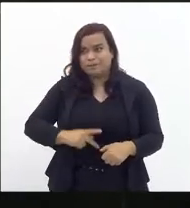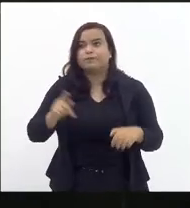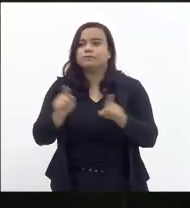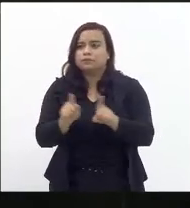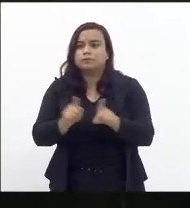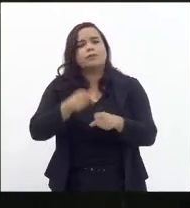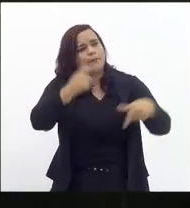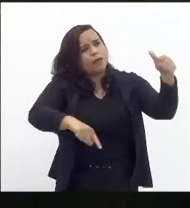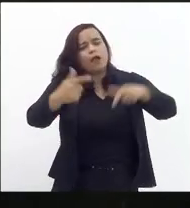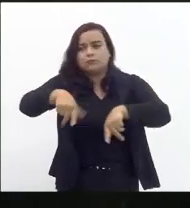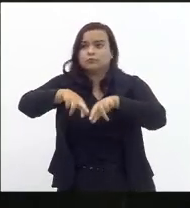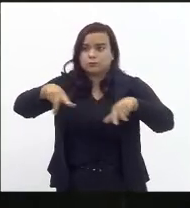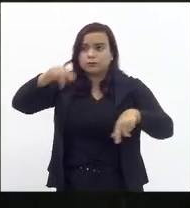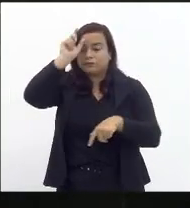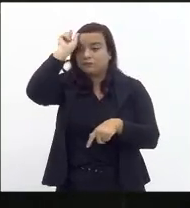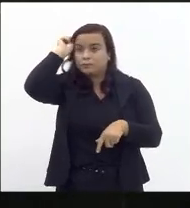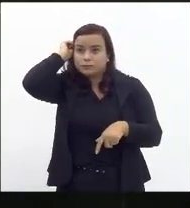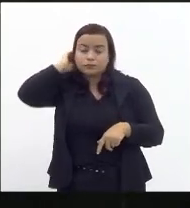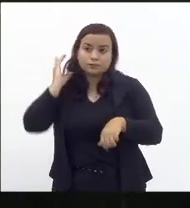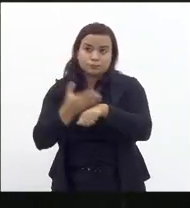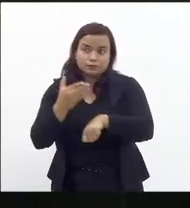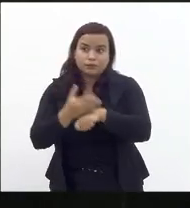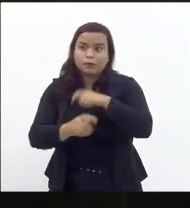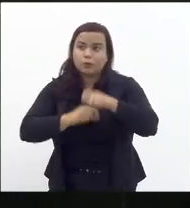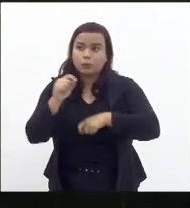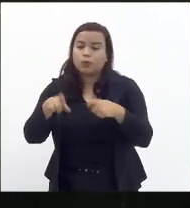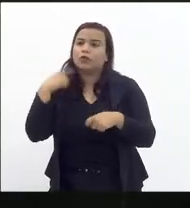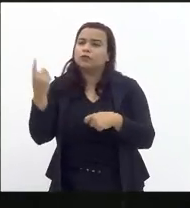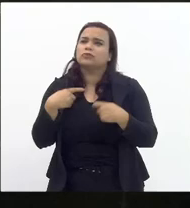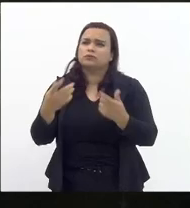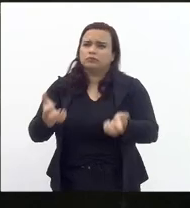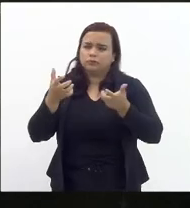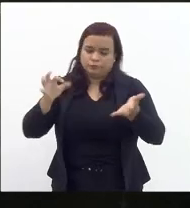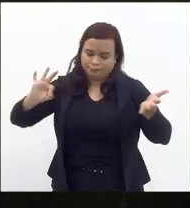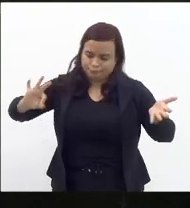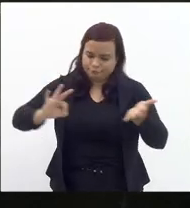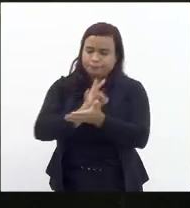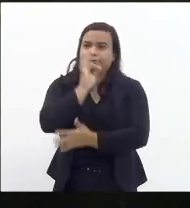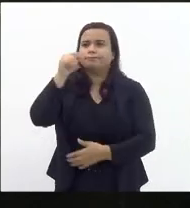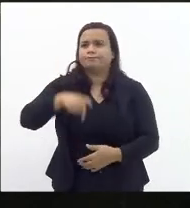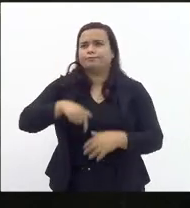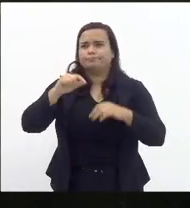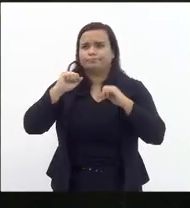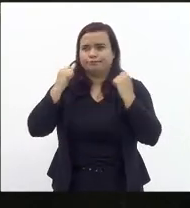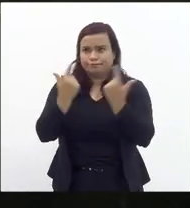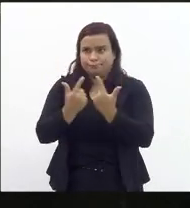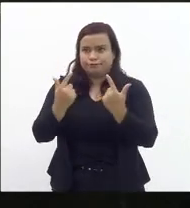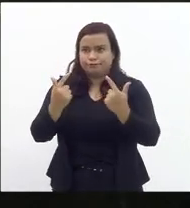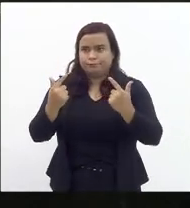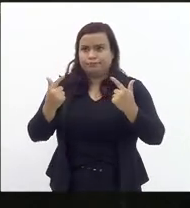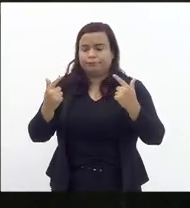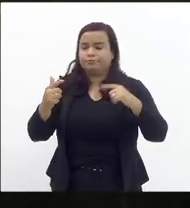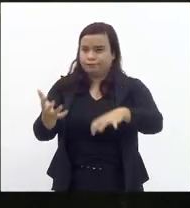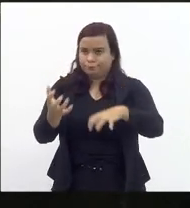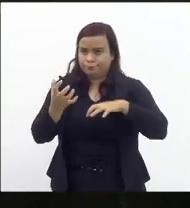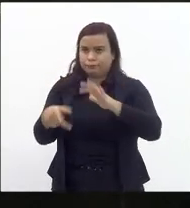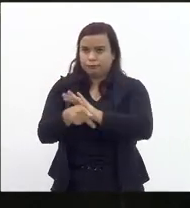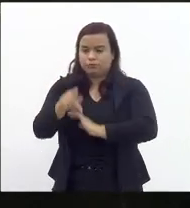outros, no sentido que nós contratássemos aqui no Parlamento Fluminense, e a